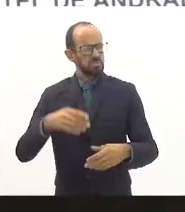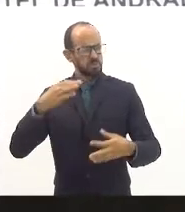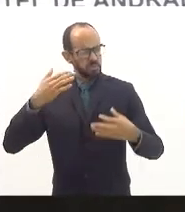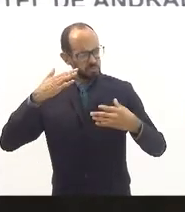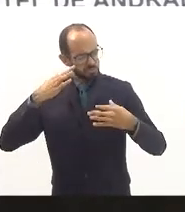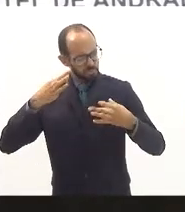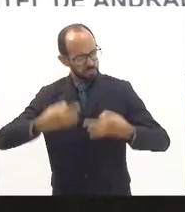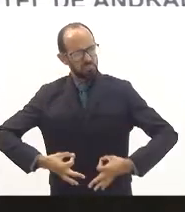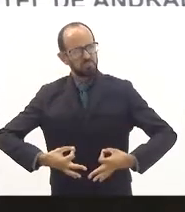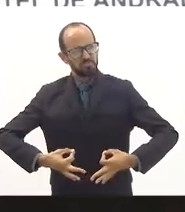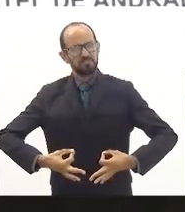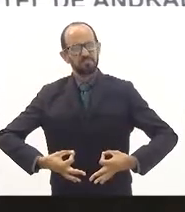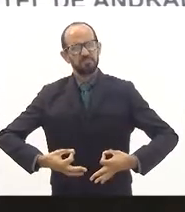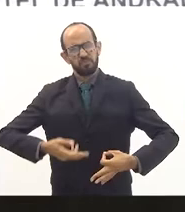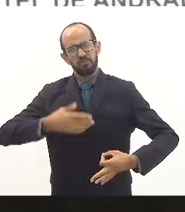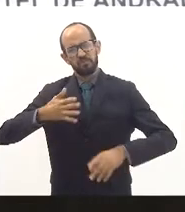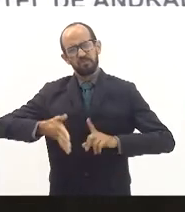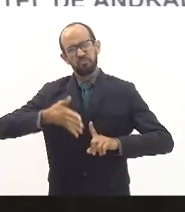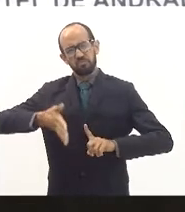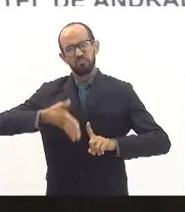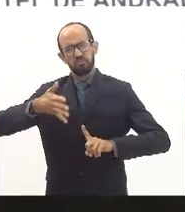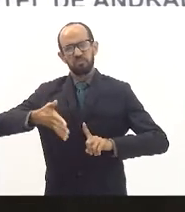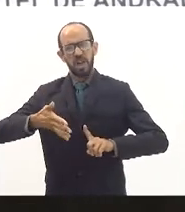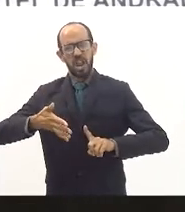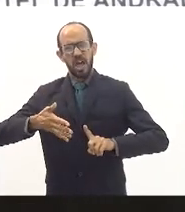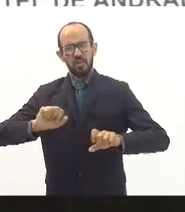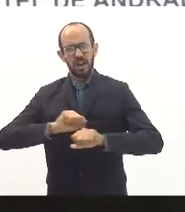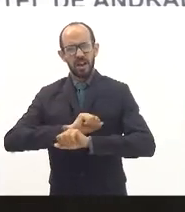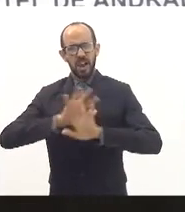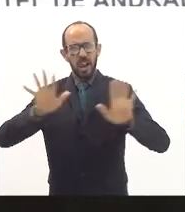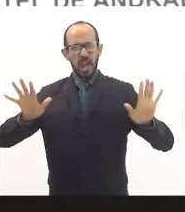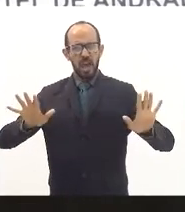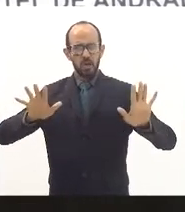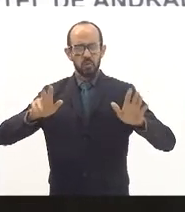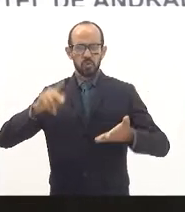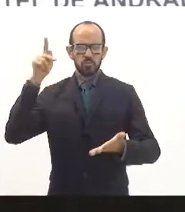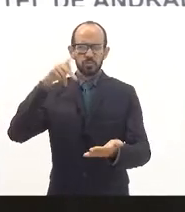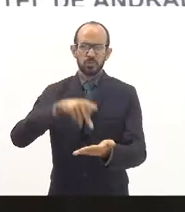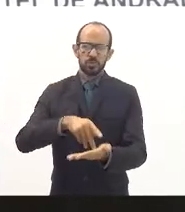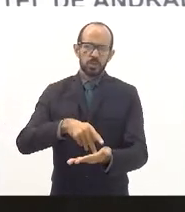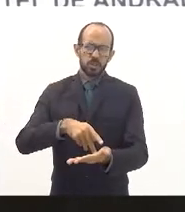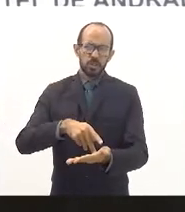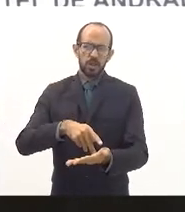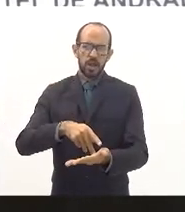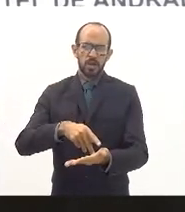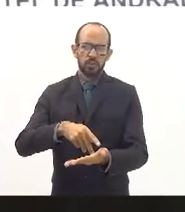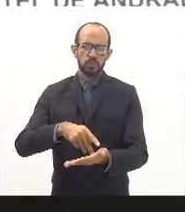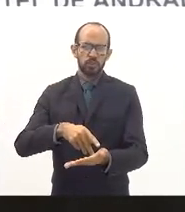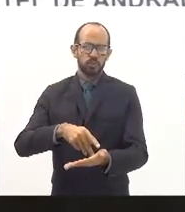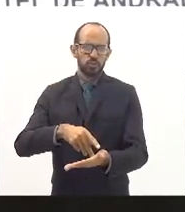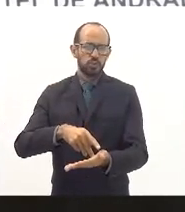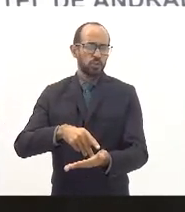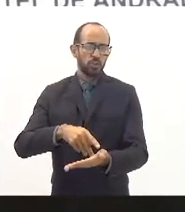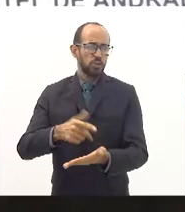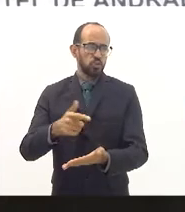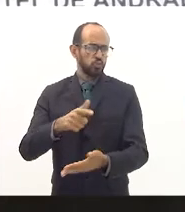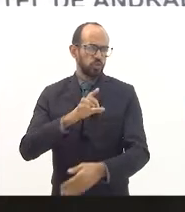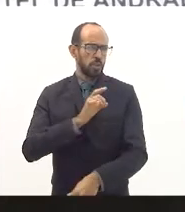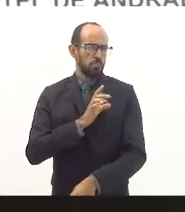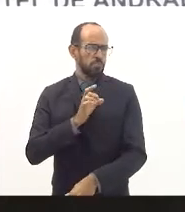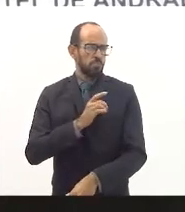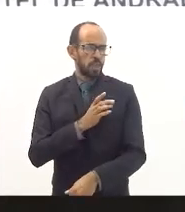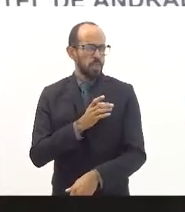maestria. Falava de peito aberto, com sinceridade e desassombro.